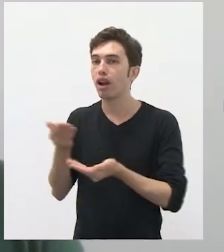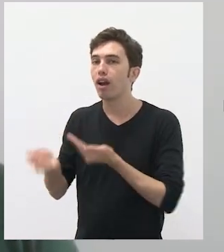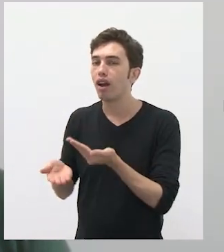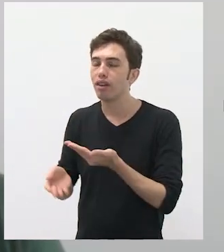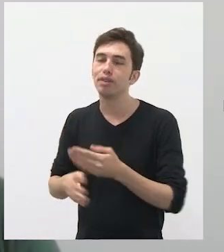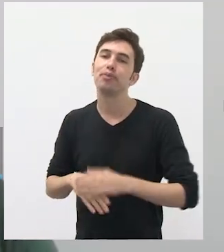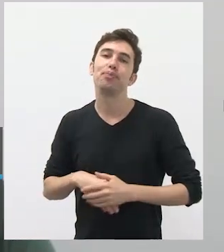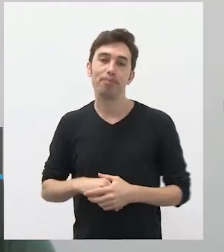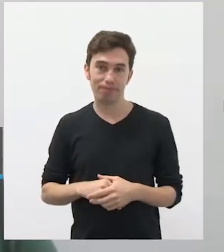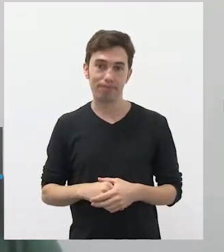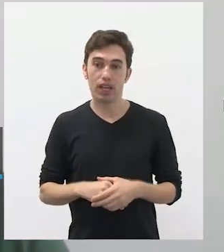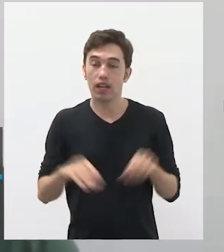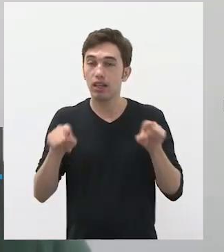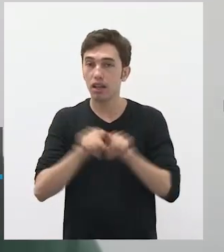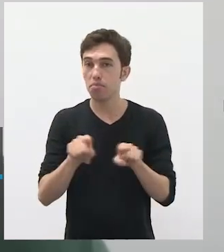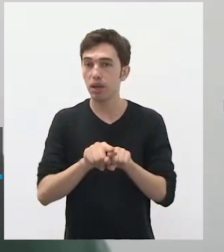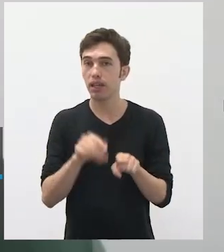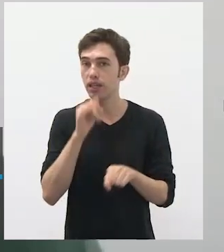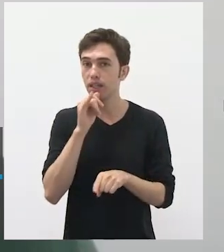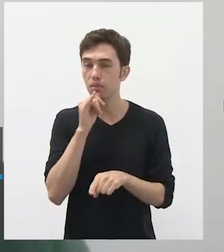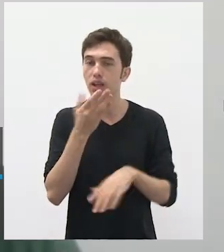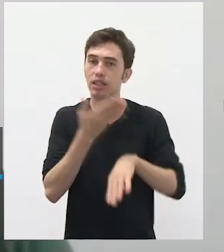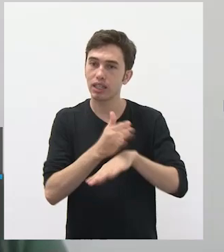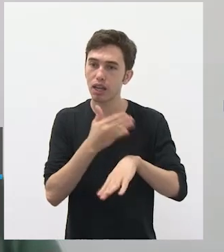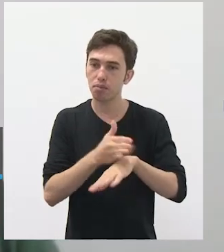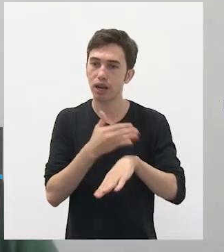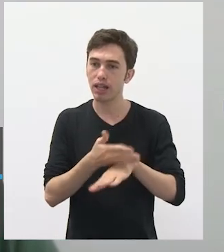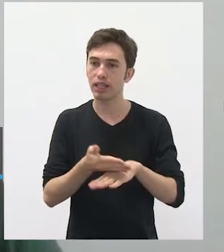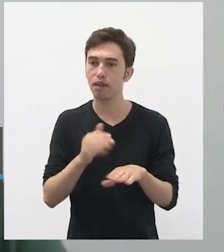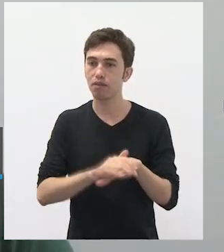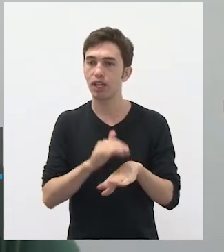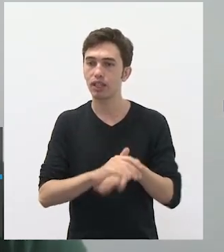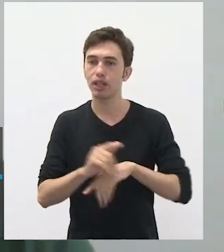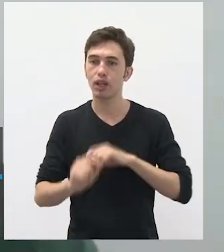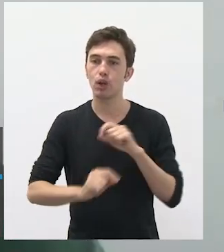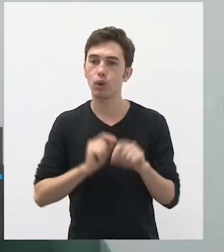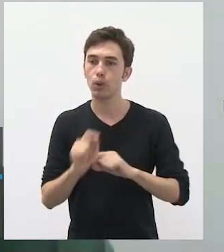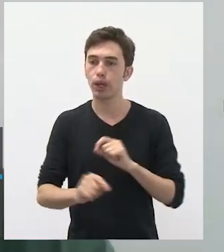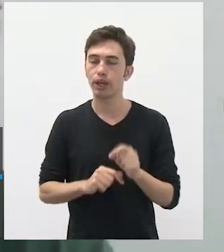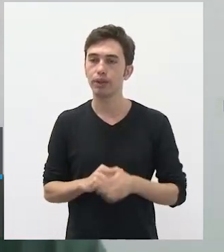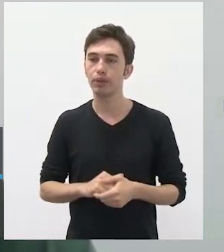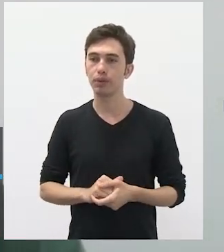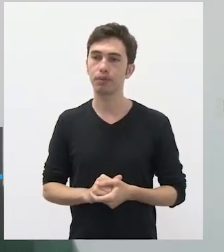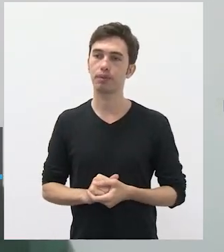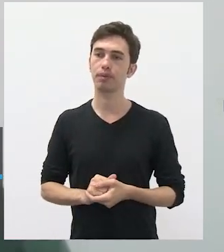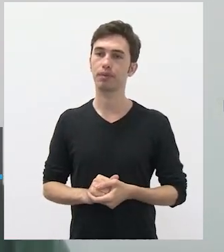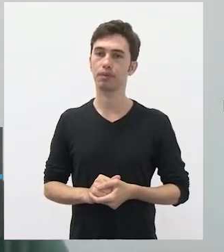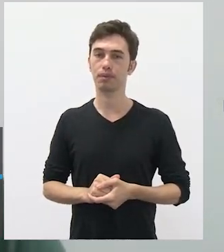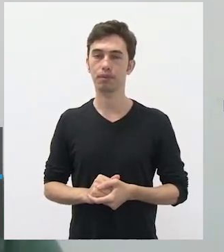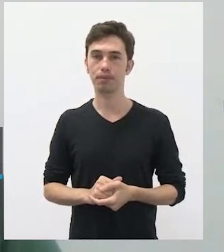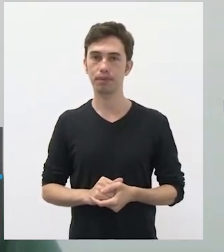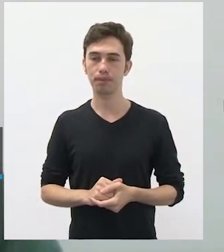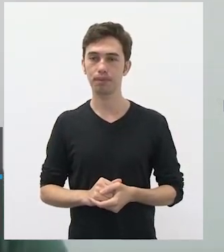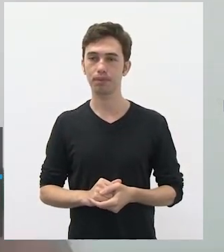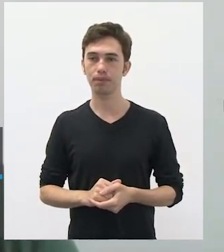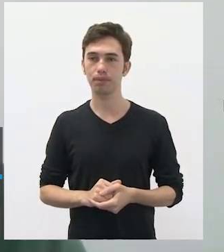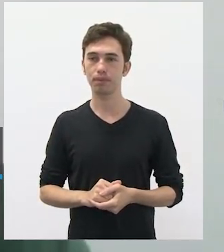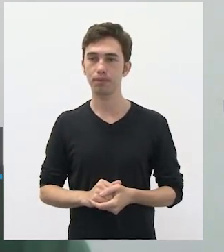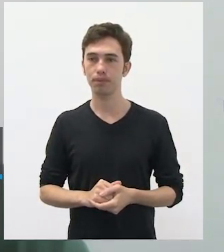E aí, nesse sentido, que da prática pode ser feito, né? Projetos de integração, mostras e feiras culturais, rodas